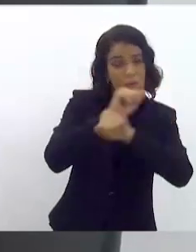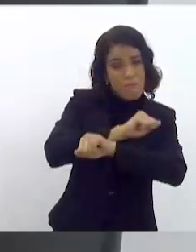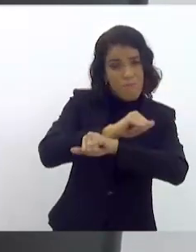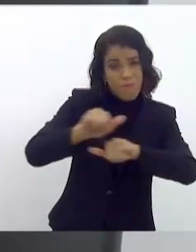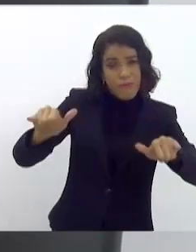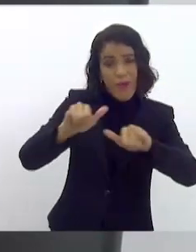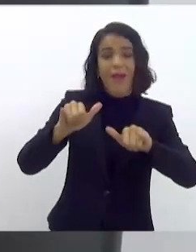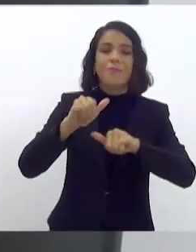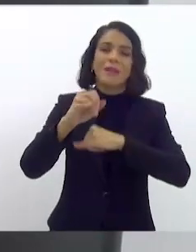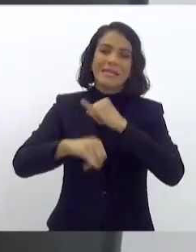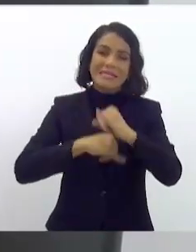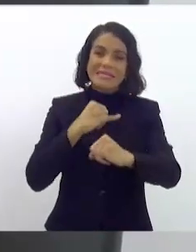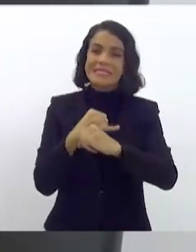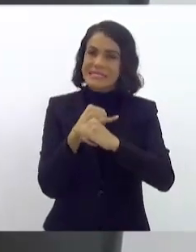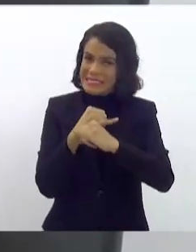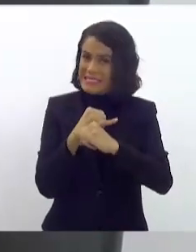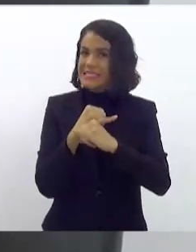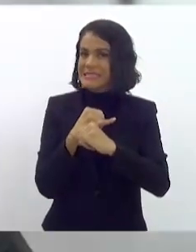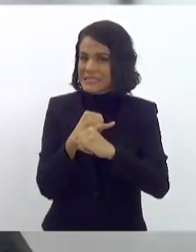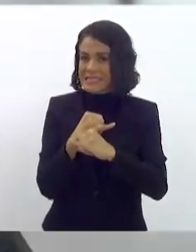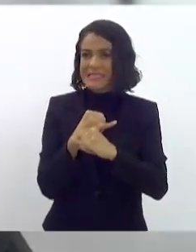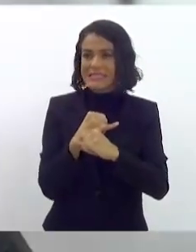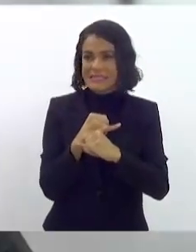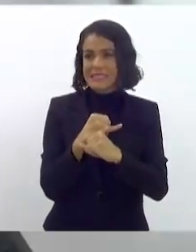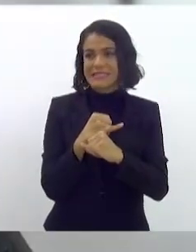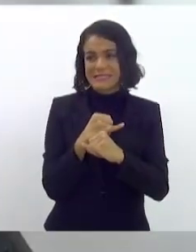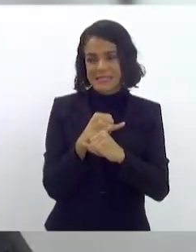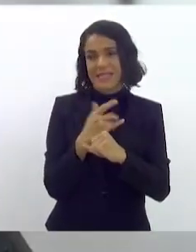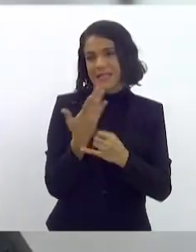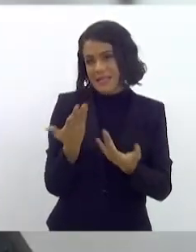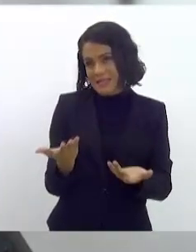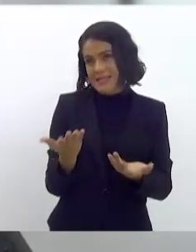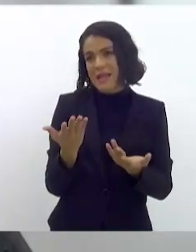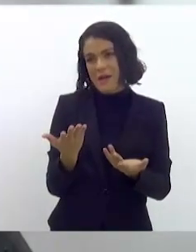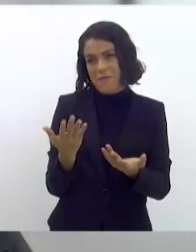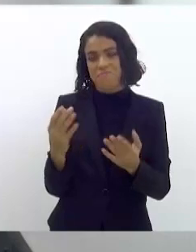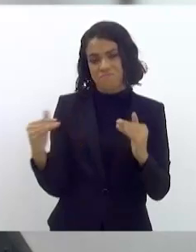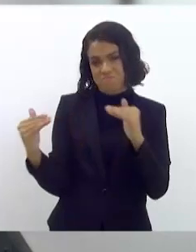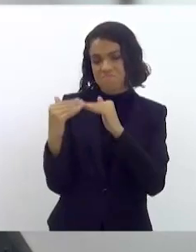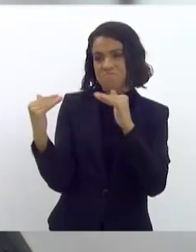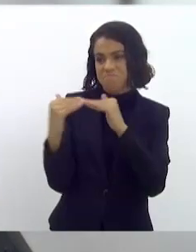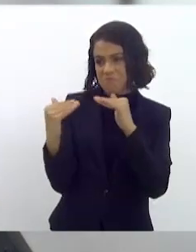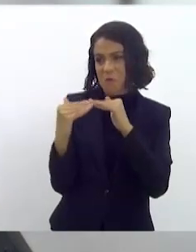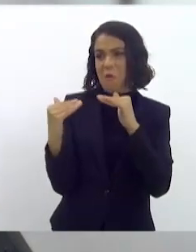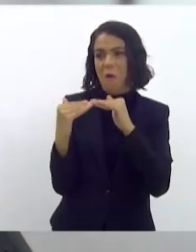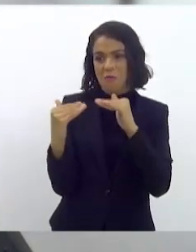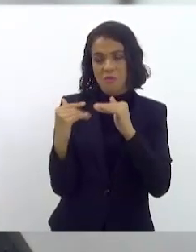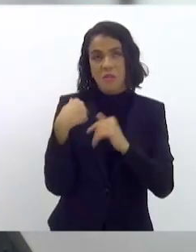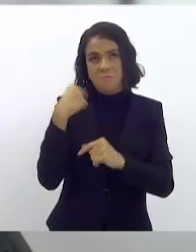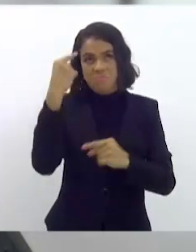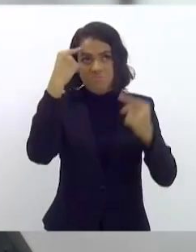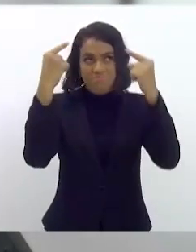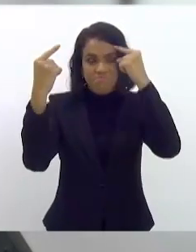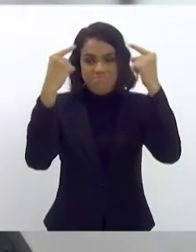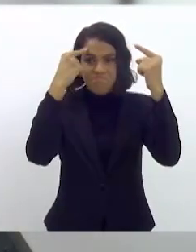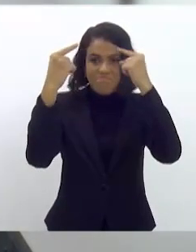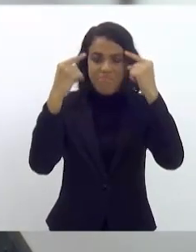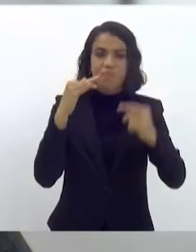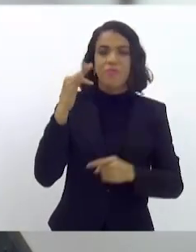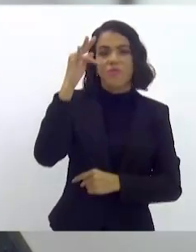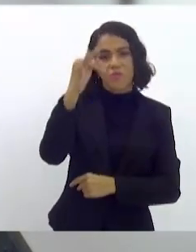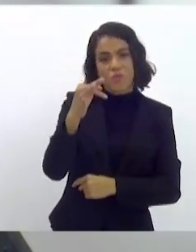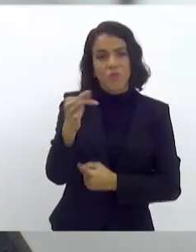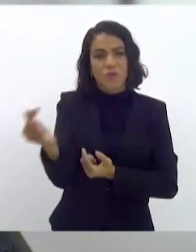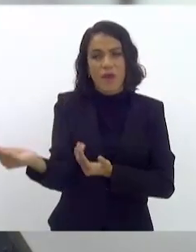divulgadas pela internet. Então, acho que assiste razão a deputada Tia Ju, a gente está pensando no futuro das